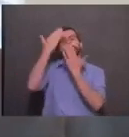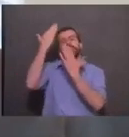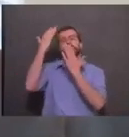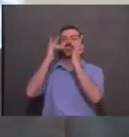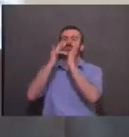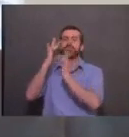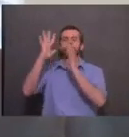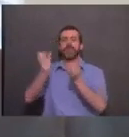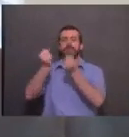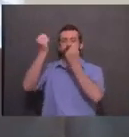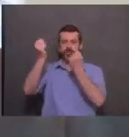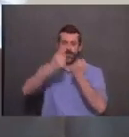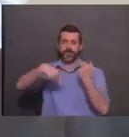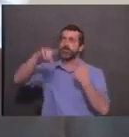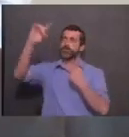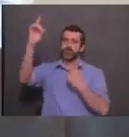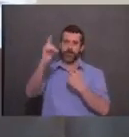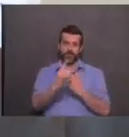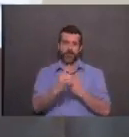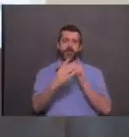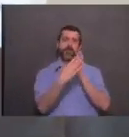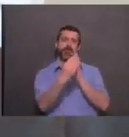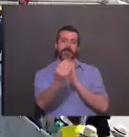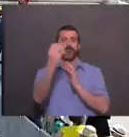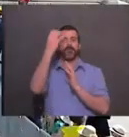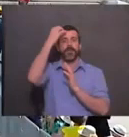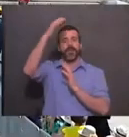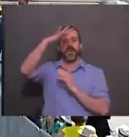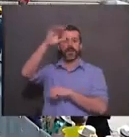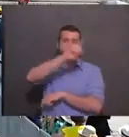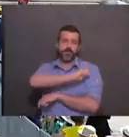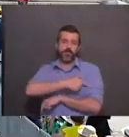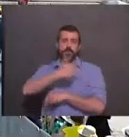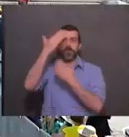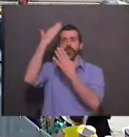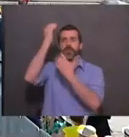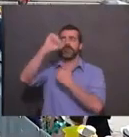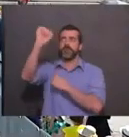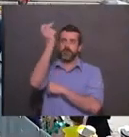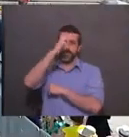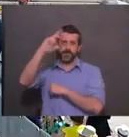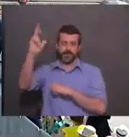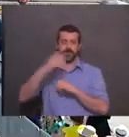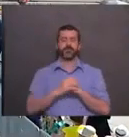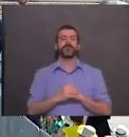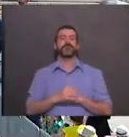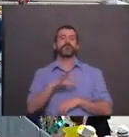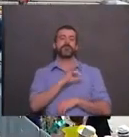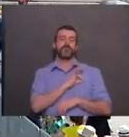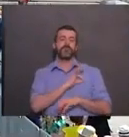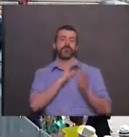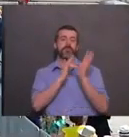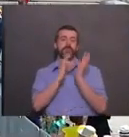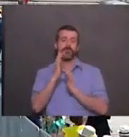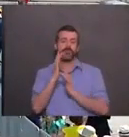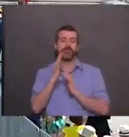Jesus Cristo, nosso Salvador. Vosso é o reino, o poder e a glória para sempre. Senhor Jesus Cristo,